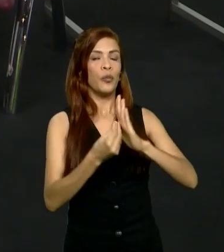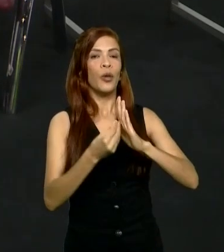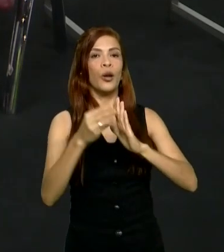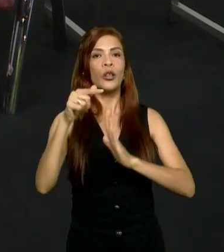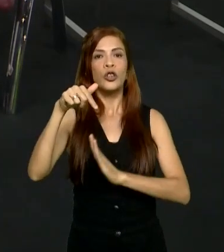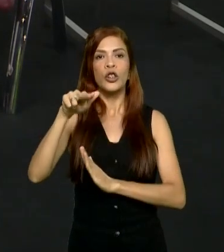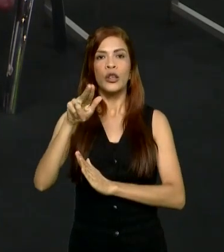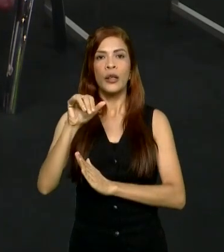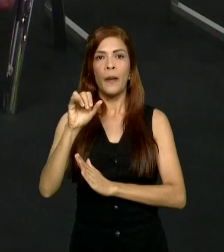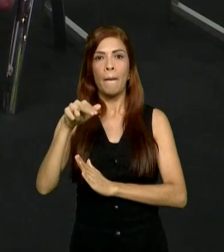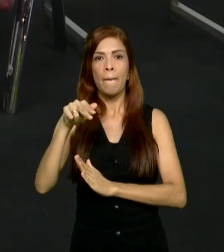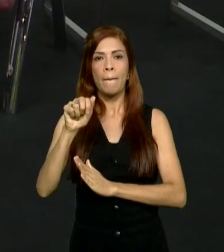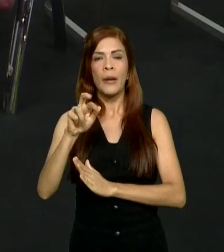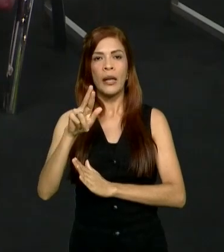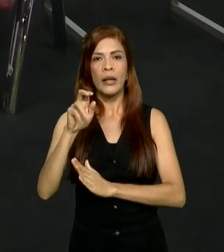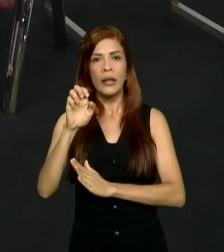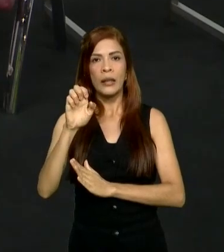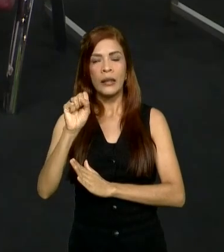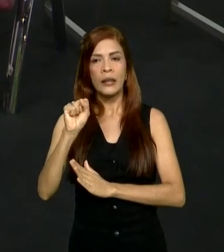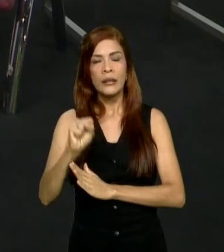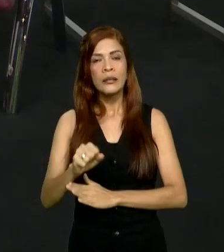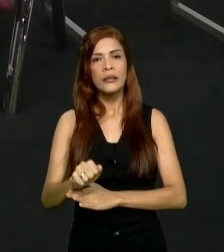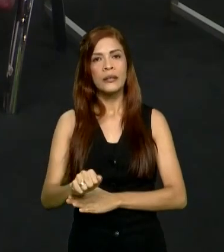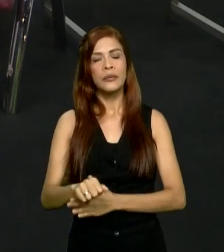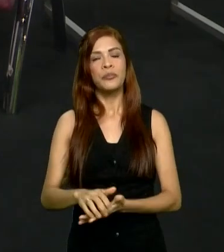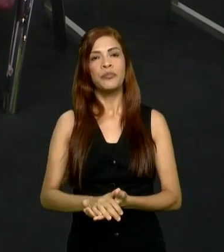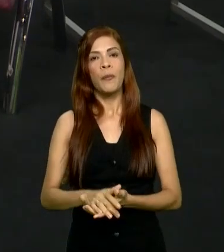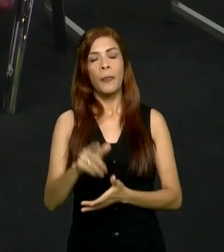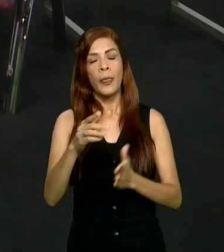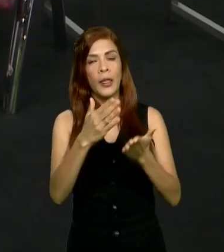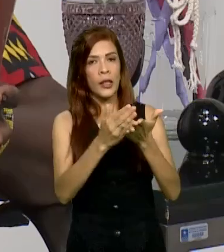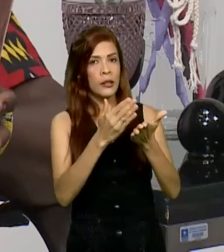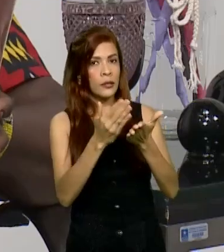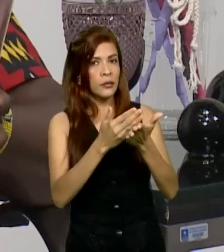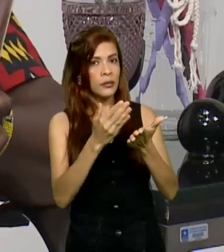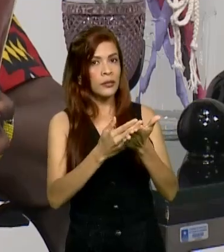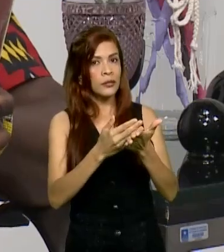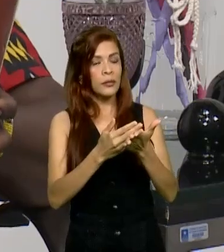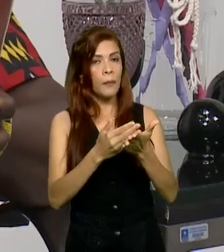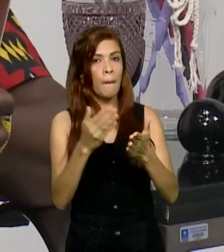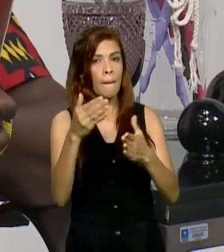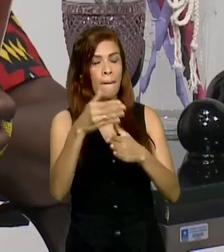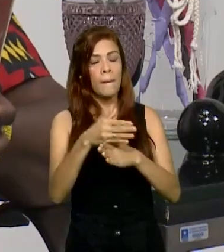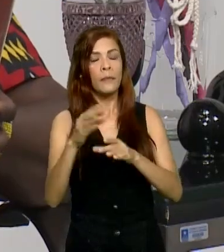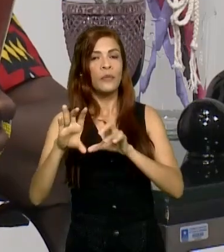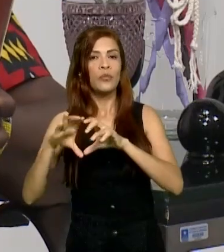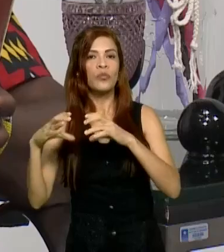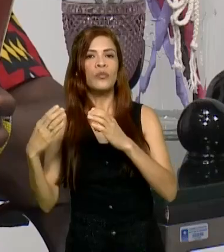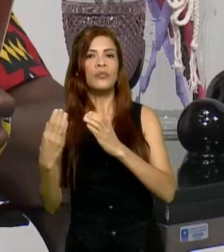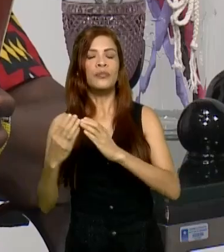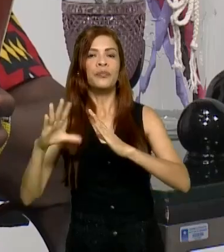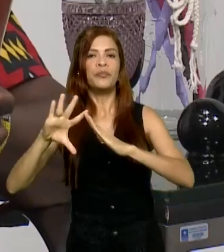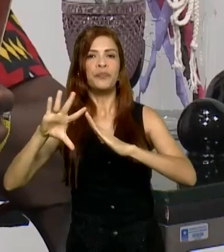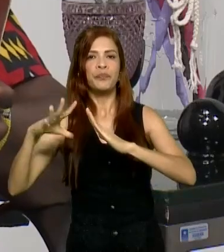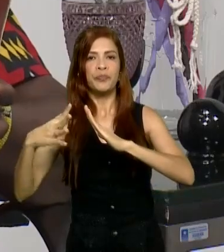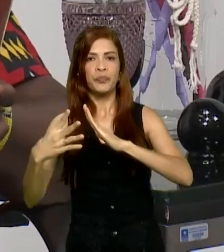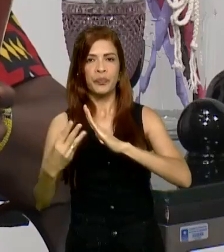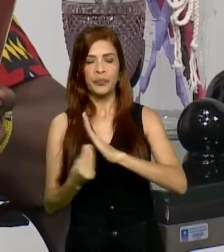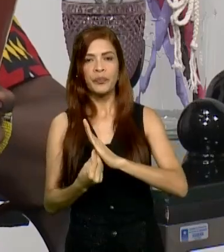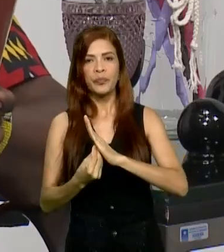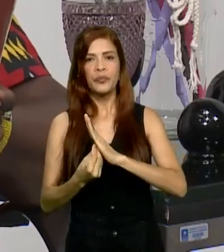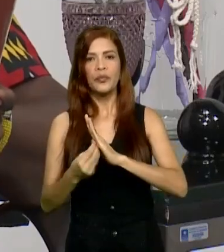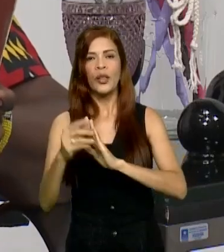E especialmente esse caderno teve uma participação especial da comunidade quilombola